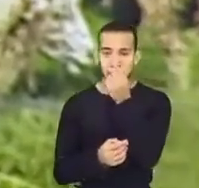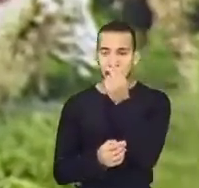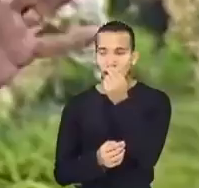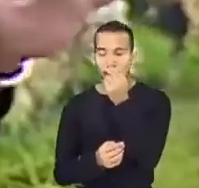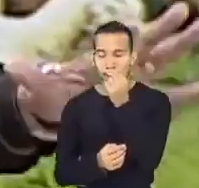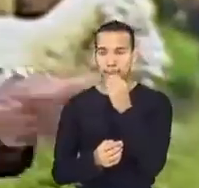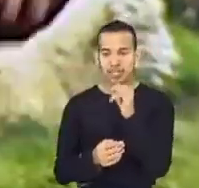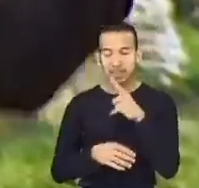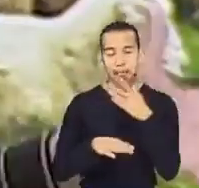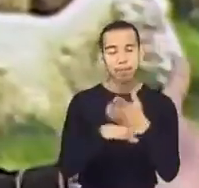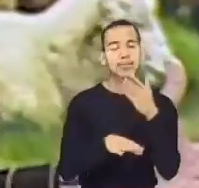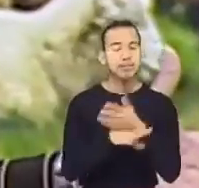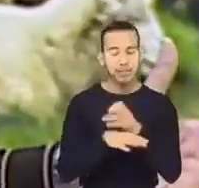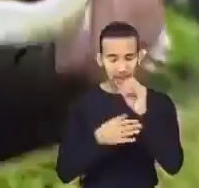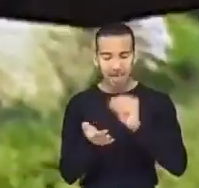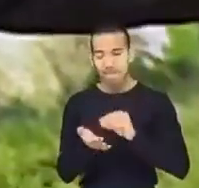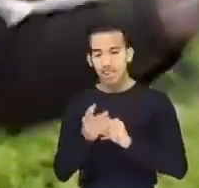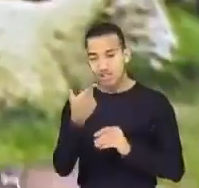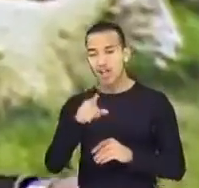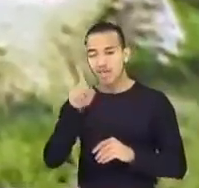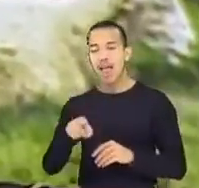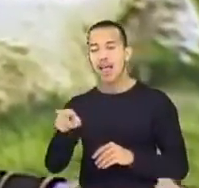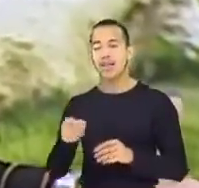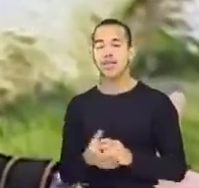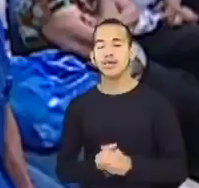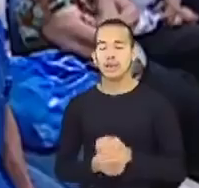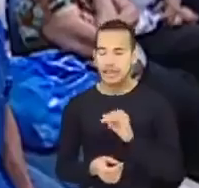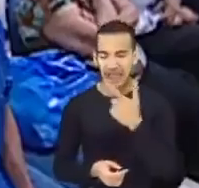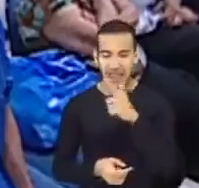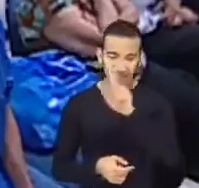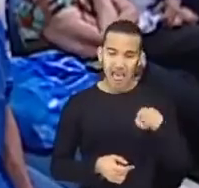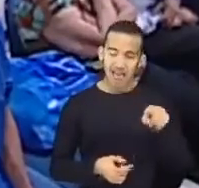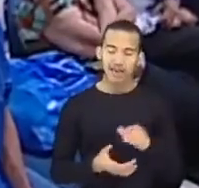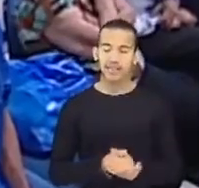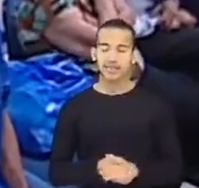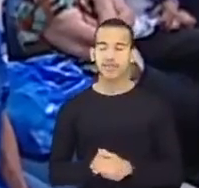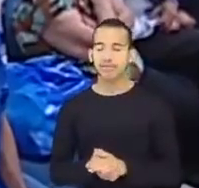mas se faltar de novo é ele. Se tem, não é ele.